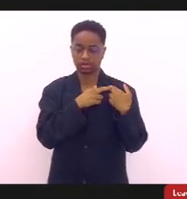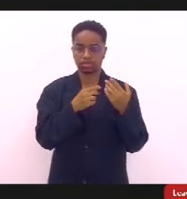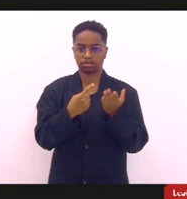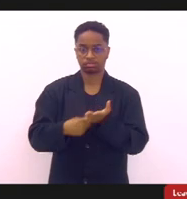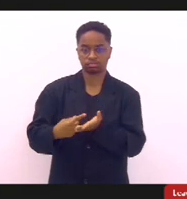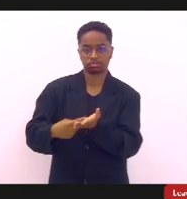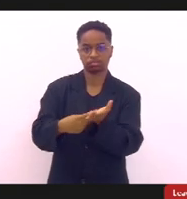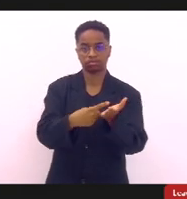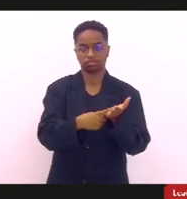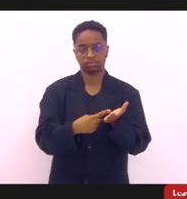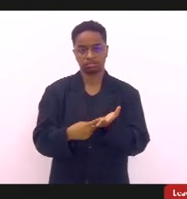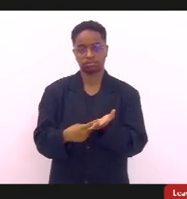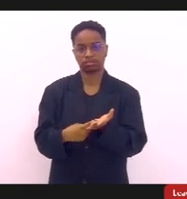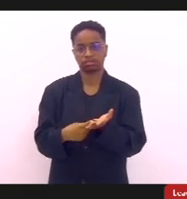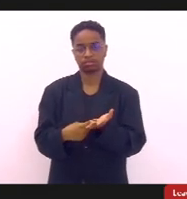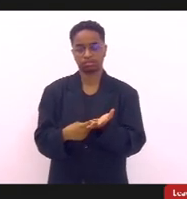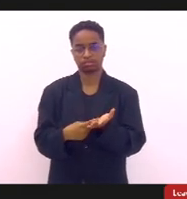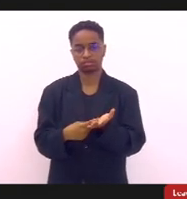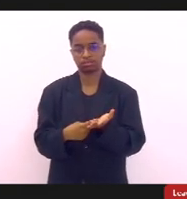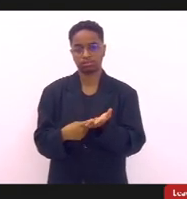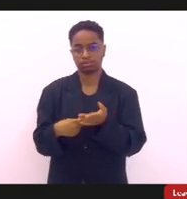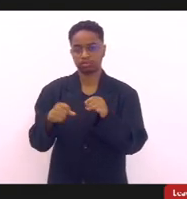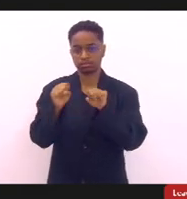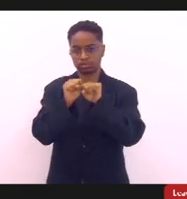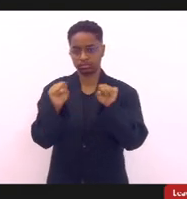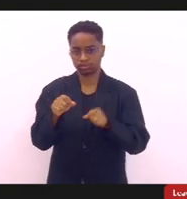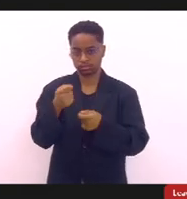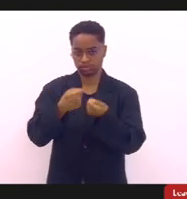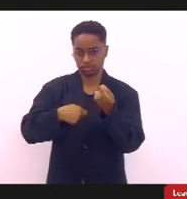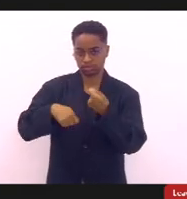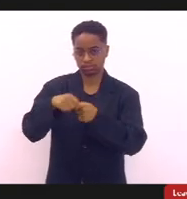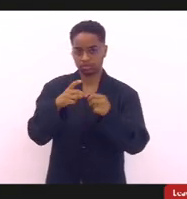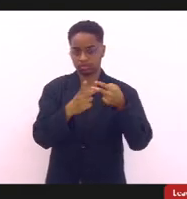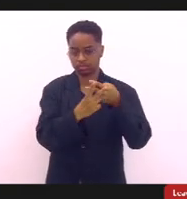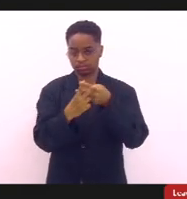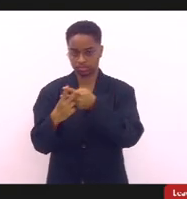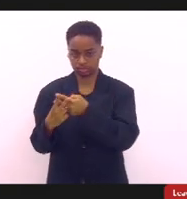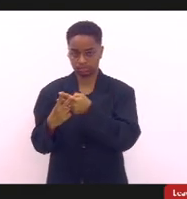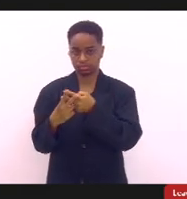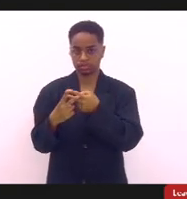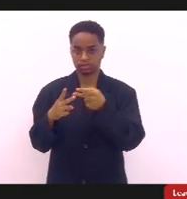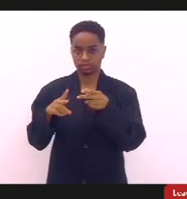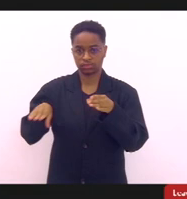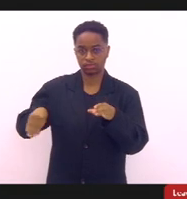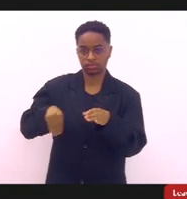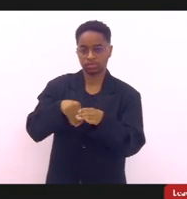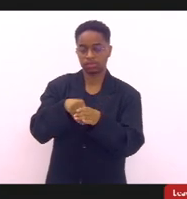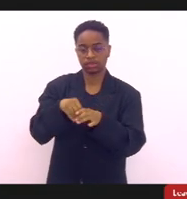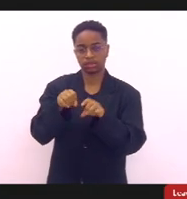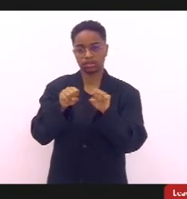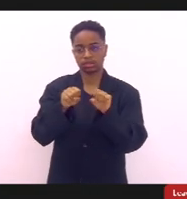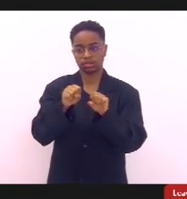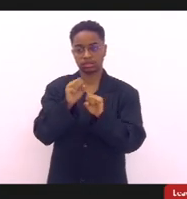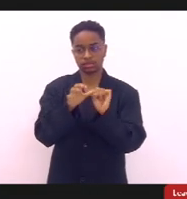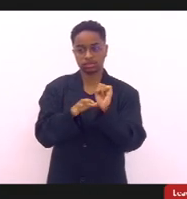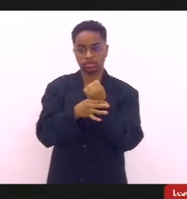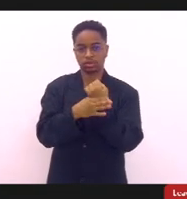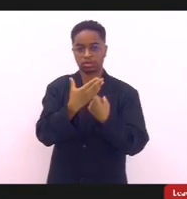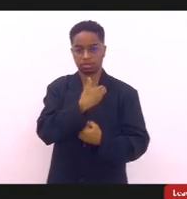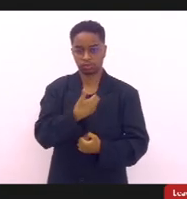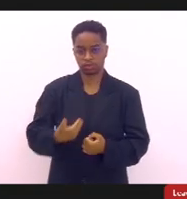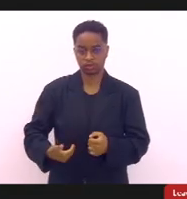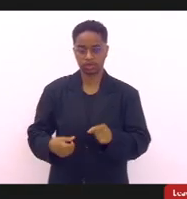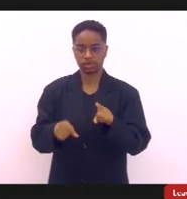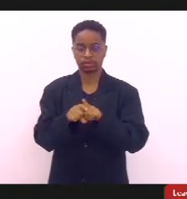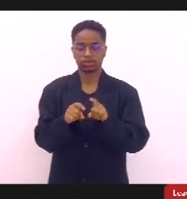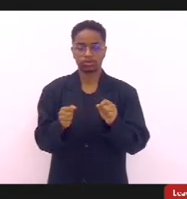compactuada entre o sistema de administração penitenciária, né, que faz parte da segurança Copom, com a saúde,